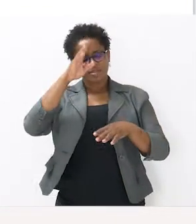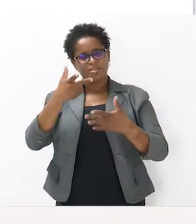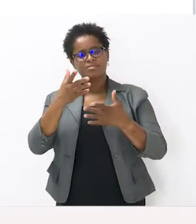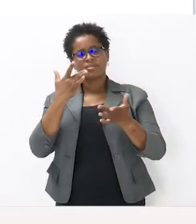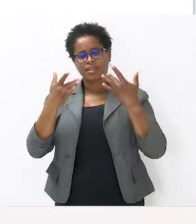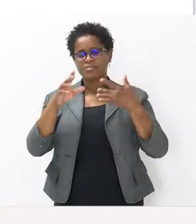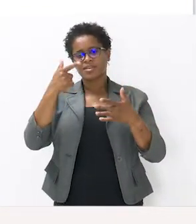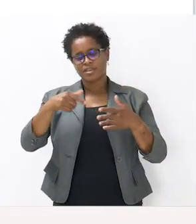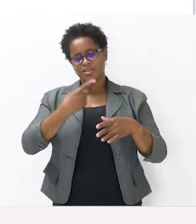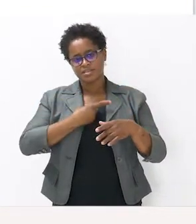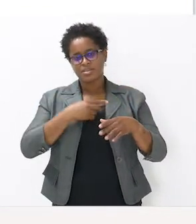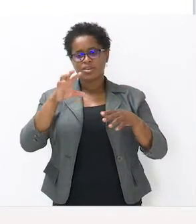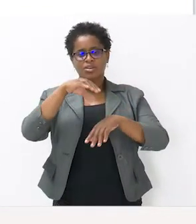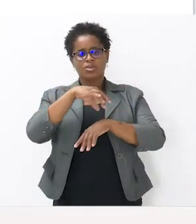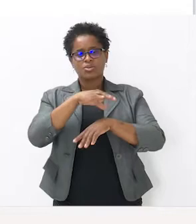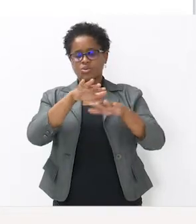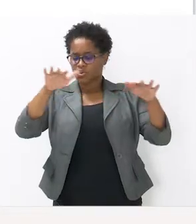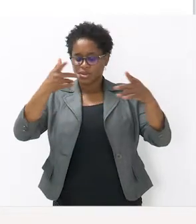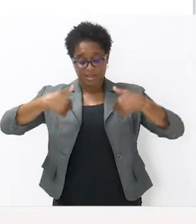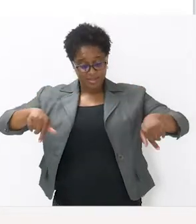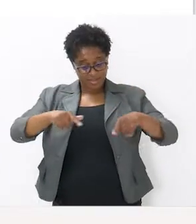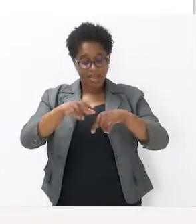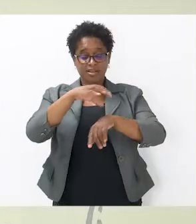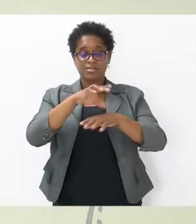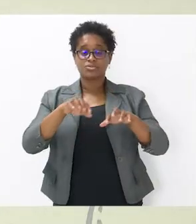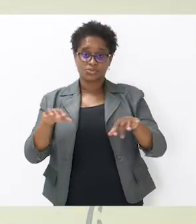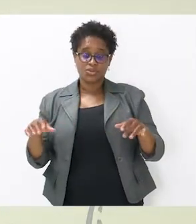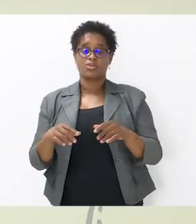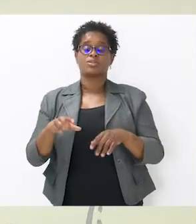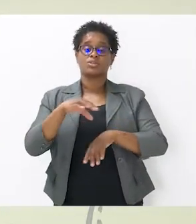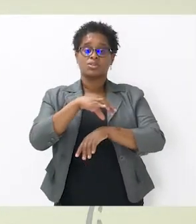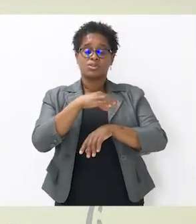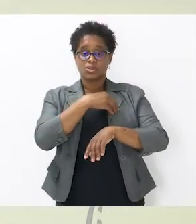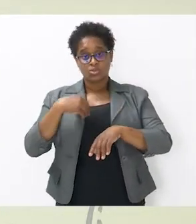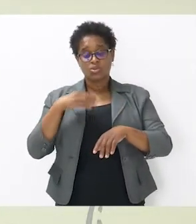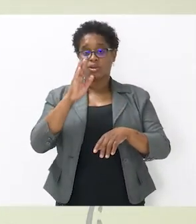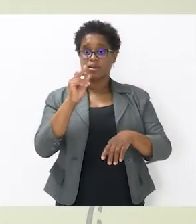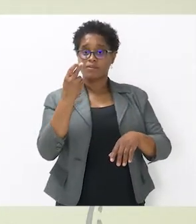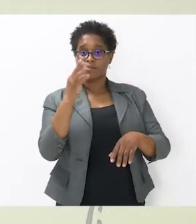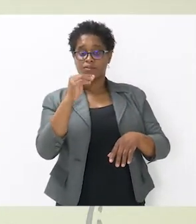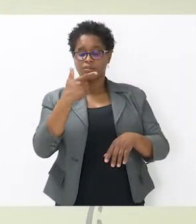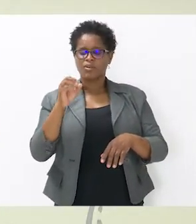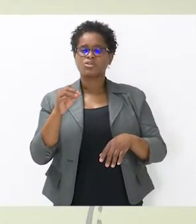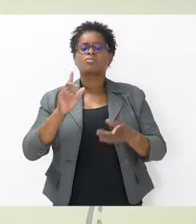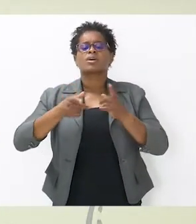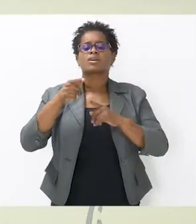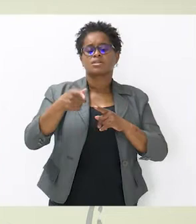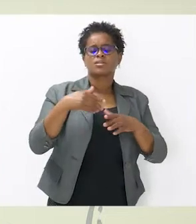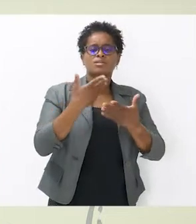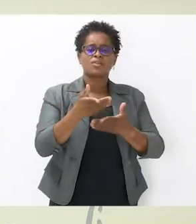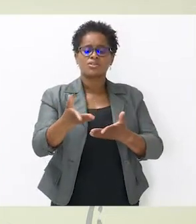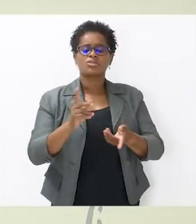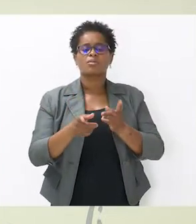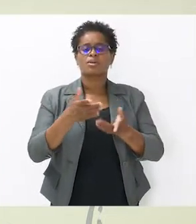no escritório do Dr. Fausto. Então, para que serve isto? Para criar o cenário. Se nós vamos fazer a